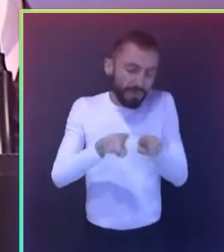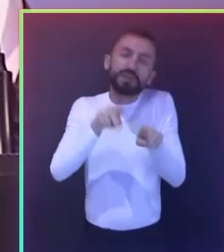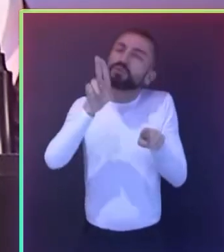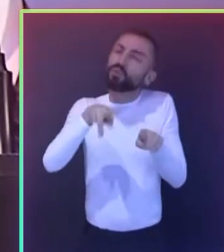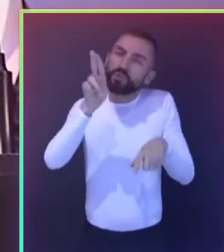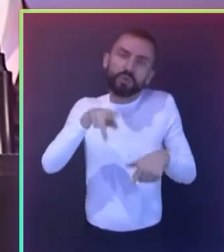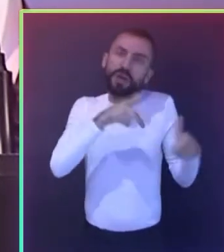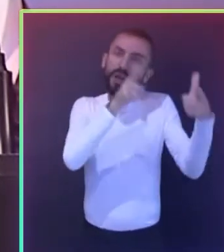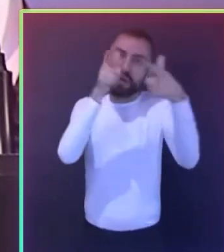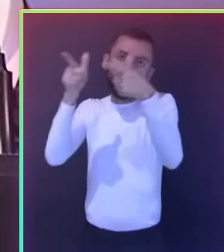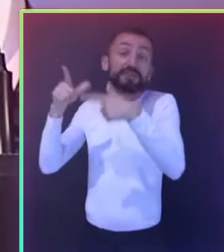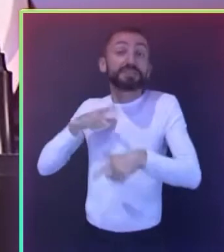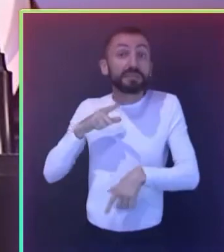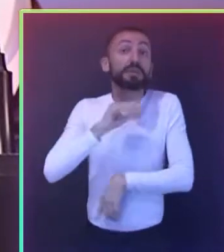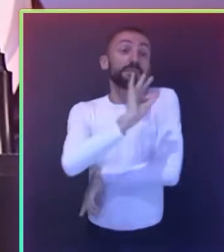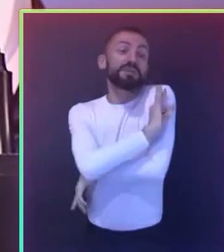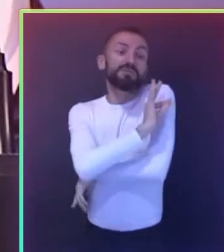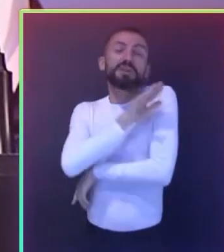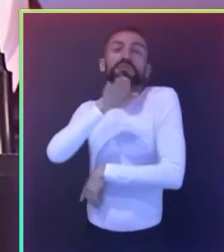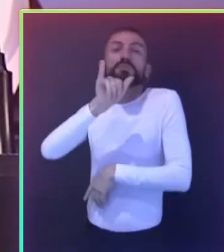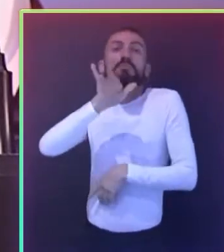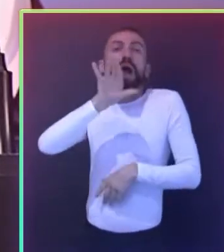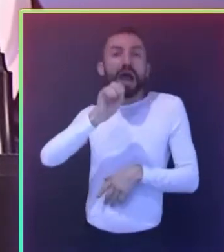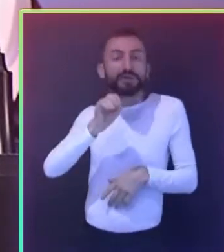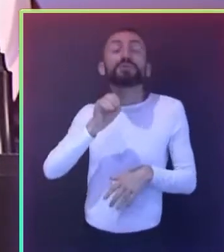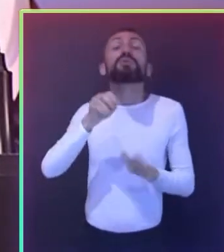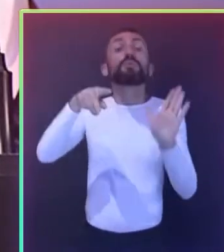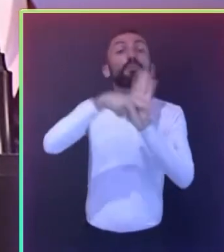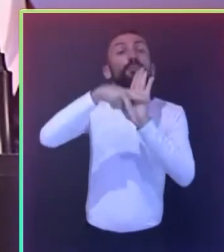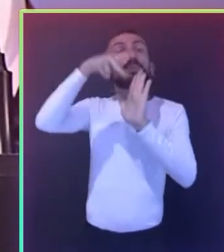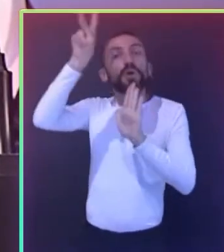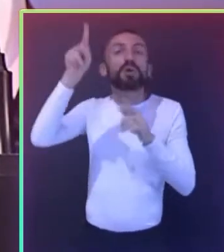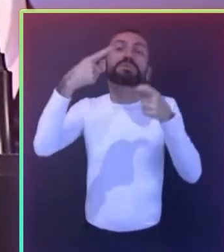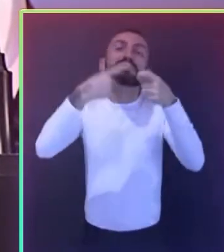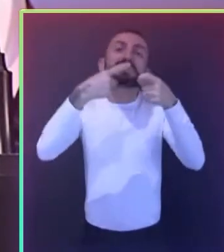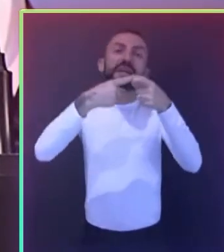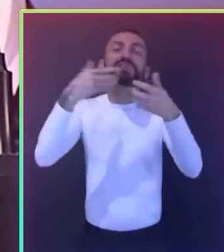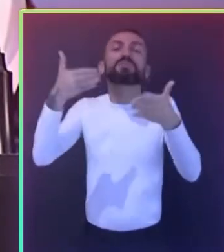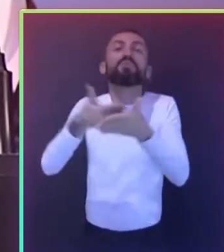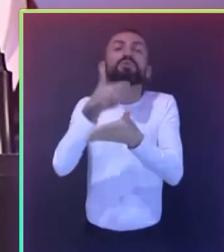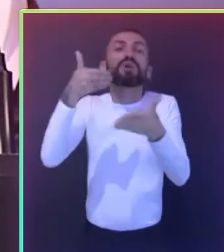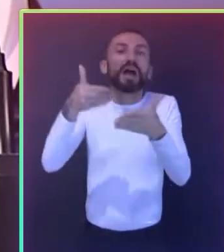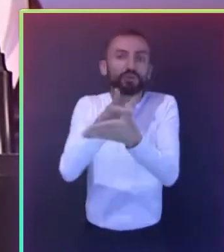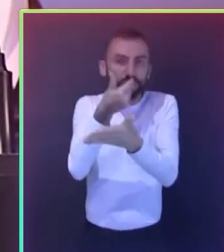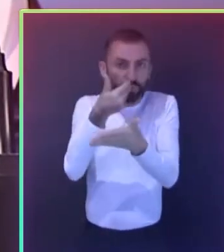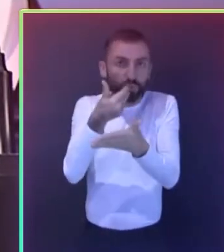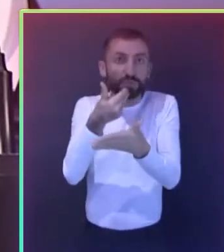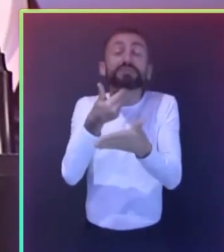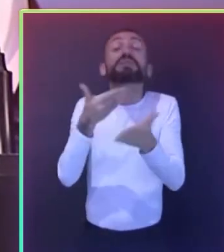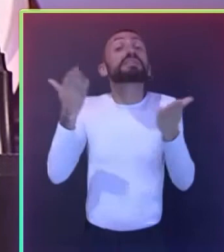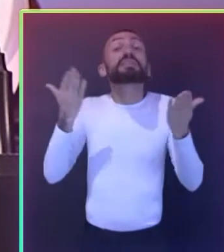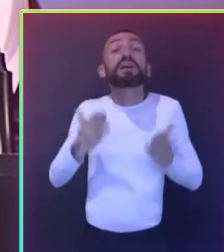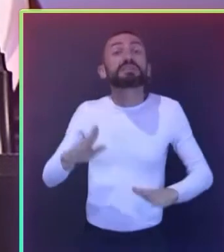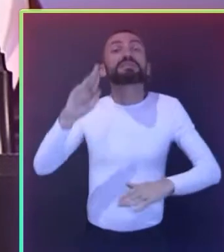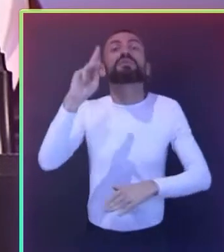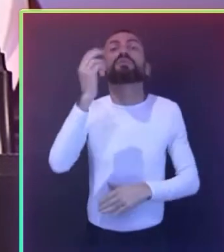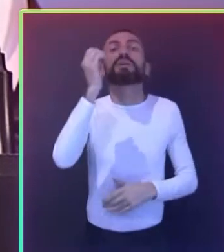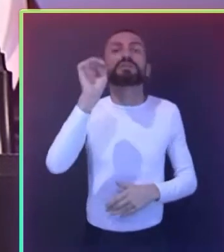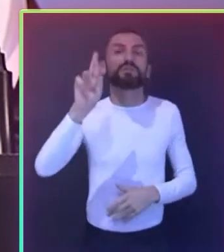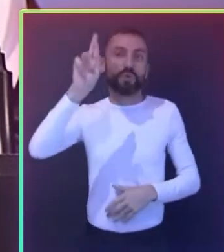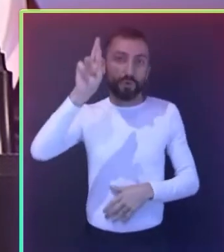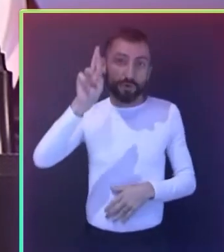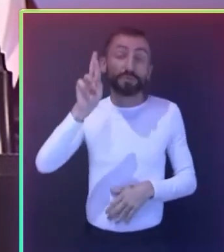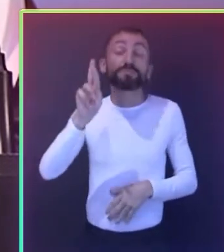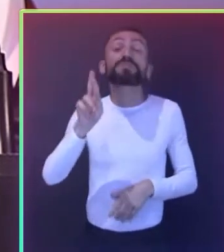o Prefeito Mário Pardini de Botucatu terra do Rei torno e também sinto